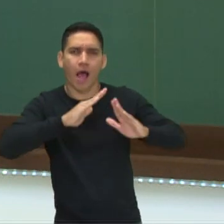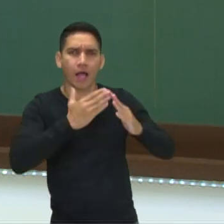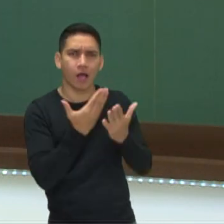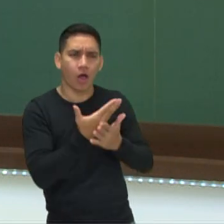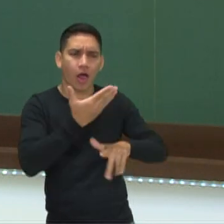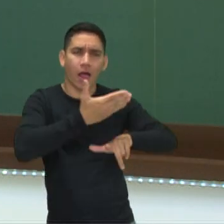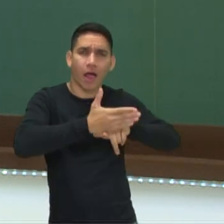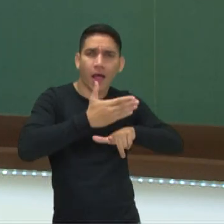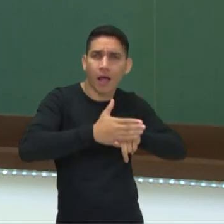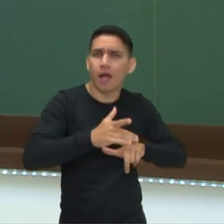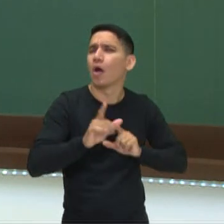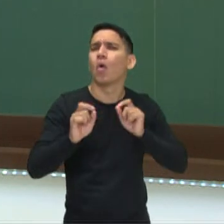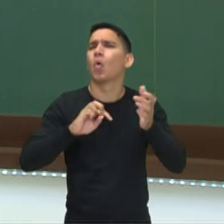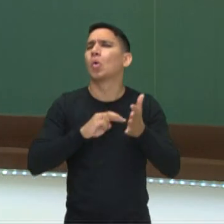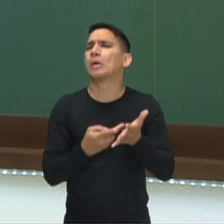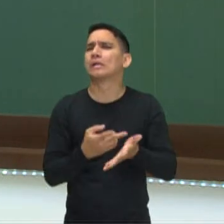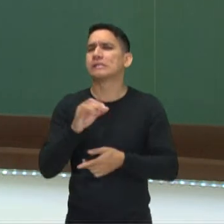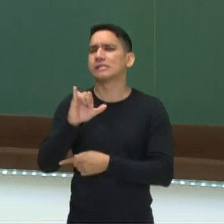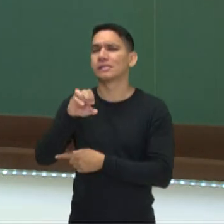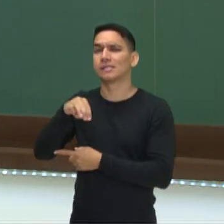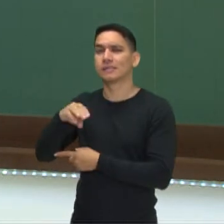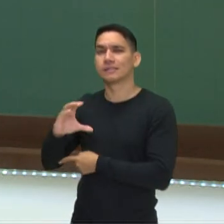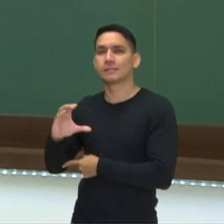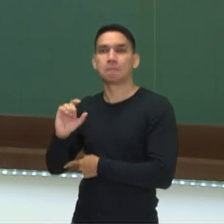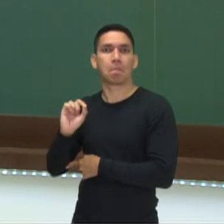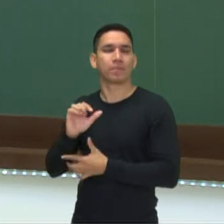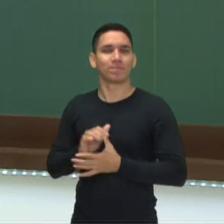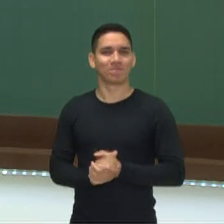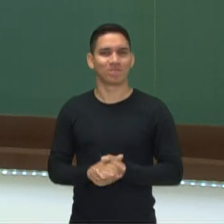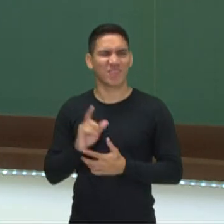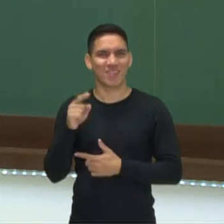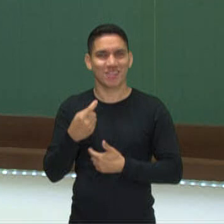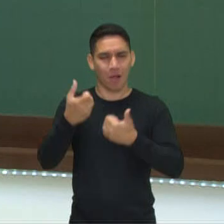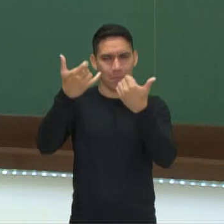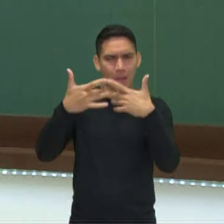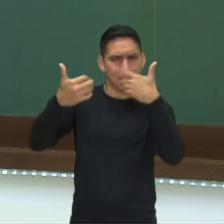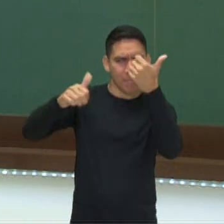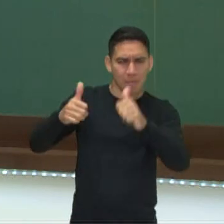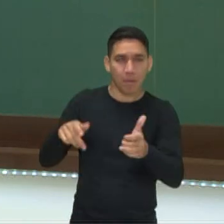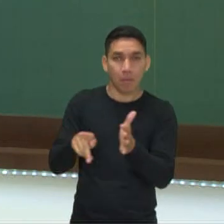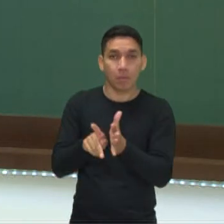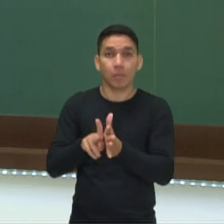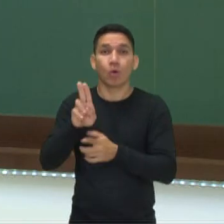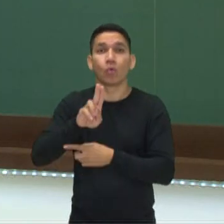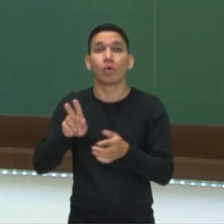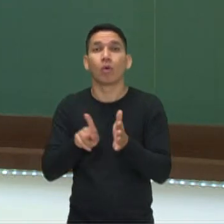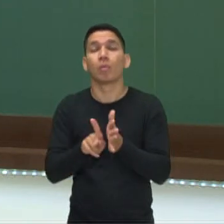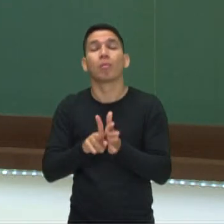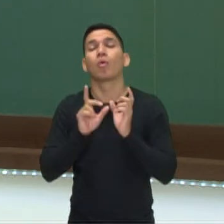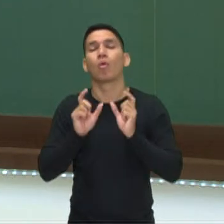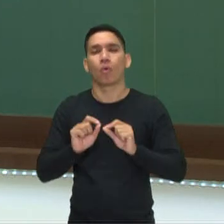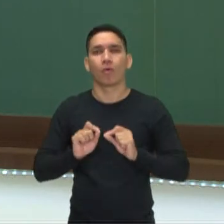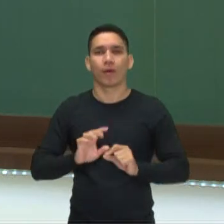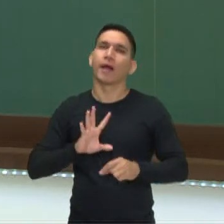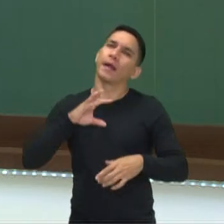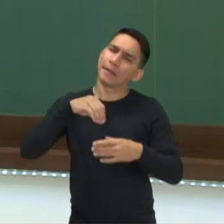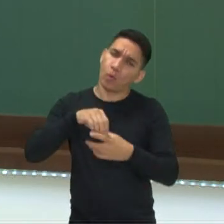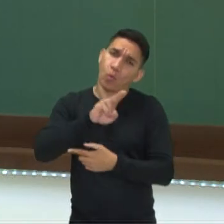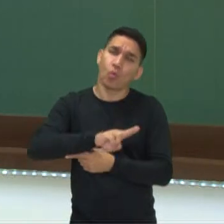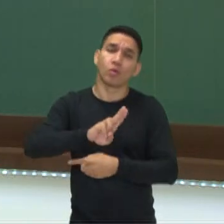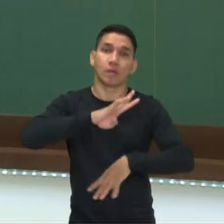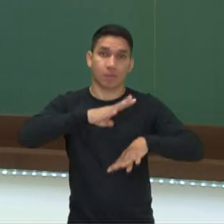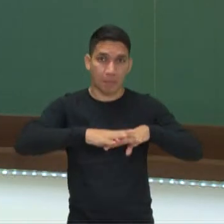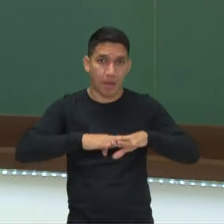escola. O que será que é IMC? Nós trabalhamos muito IMC dentro também de matemática,